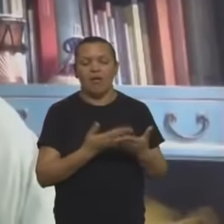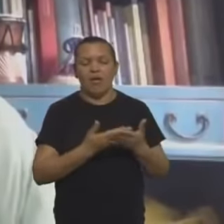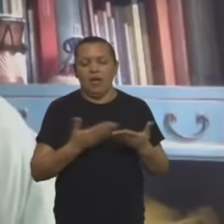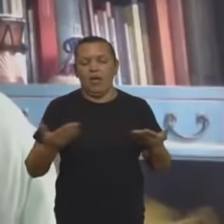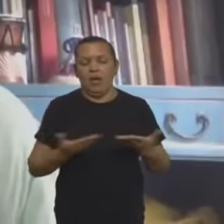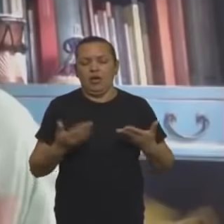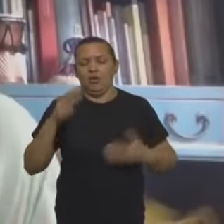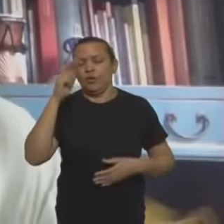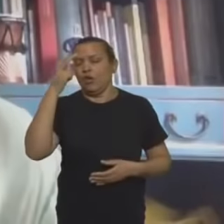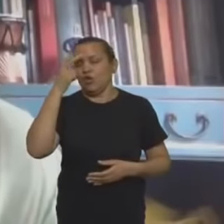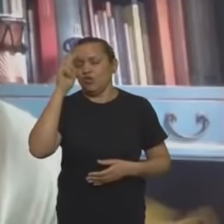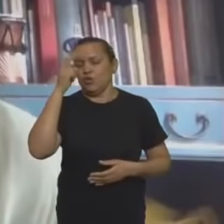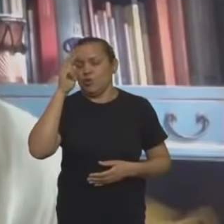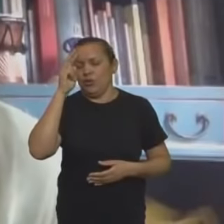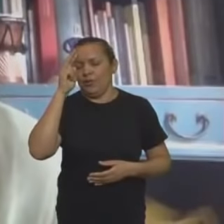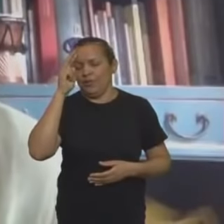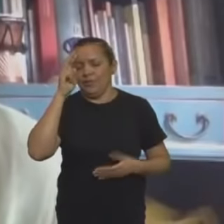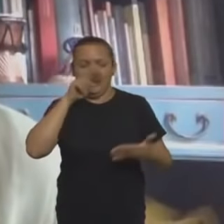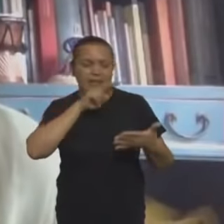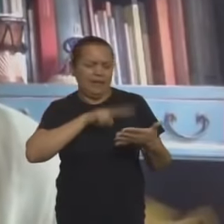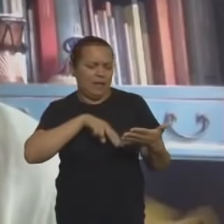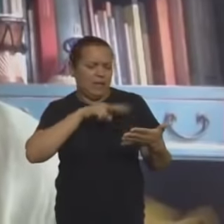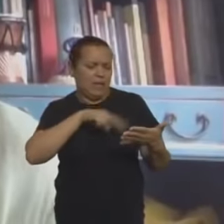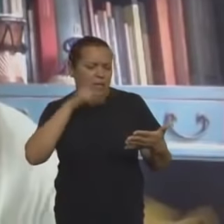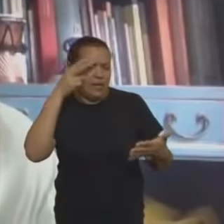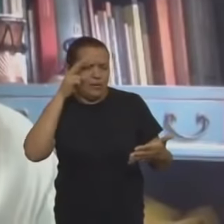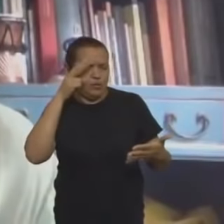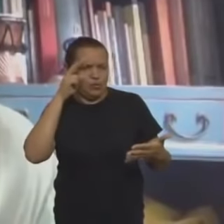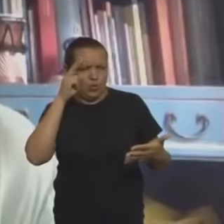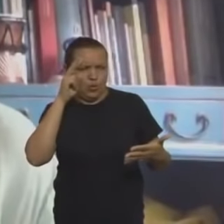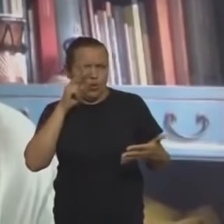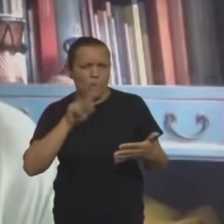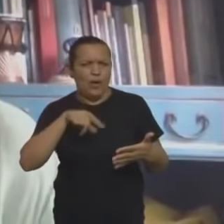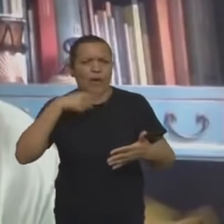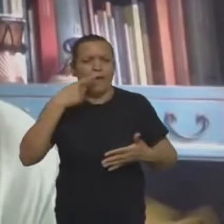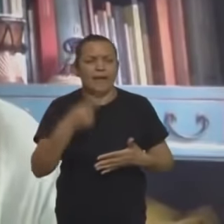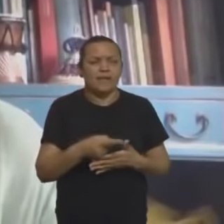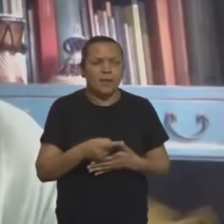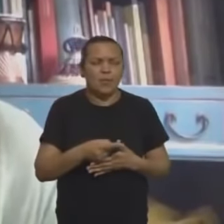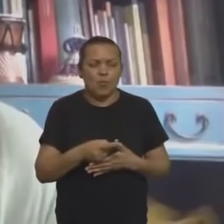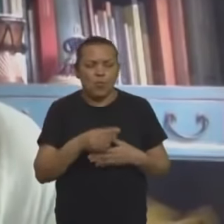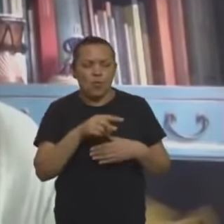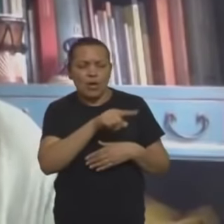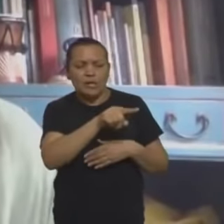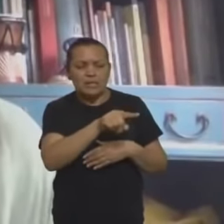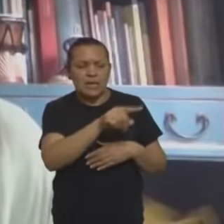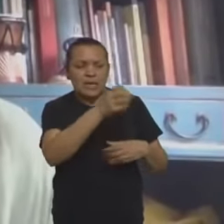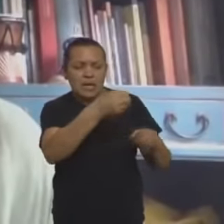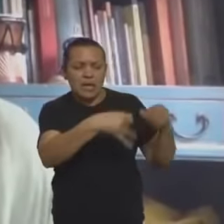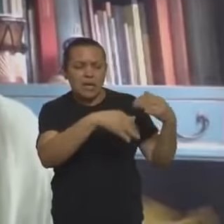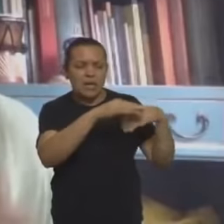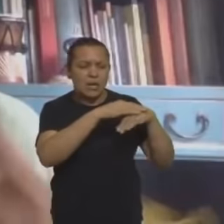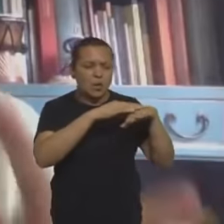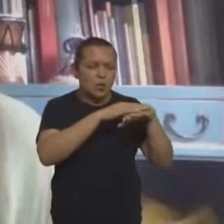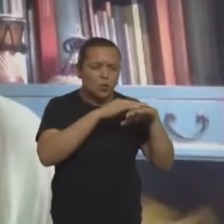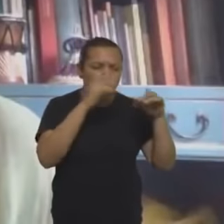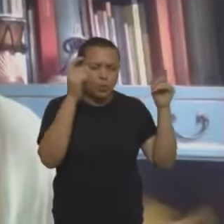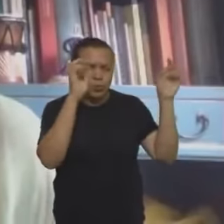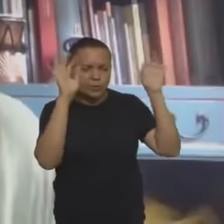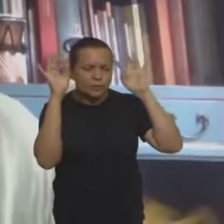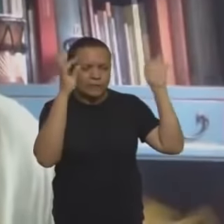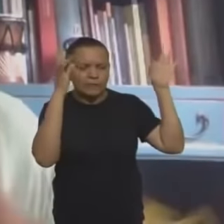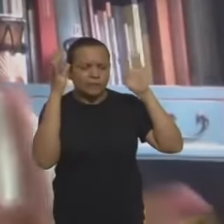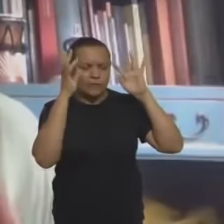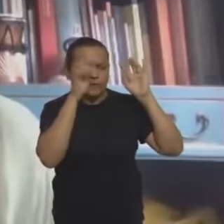Então, vocês vão ler uma história como essa para os alunos e vão dar a oportunidade para eles refletirem,